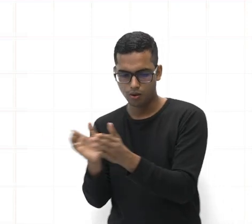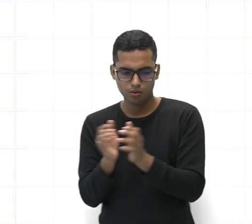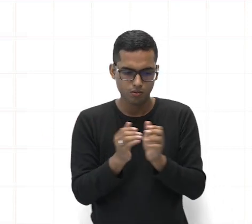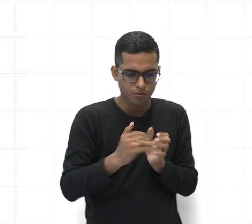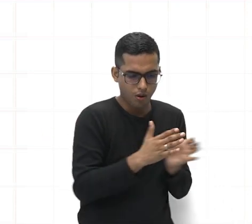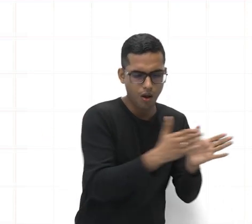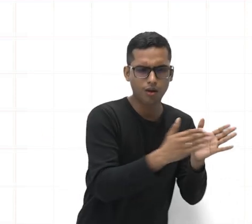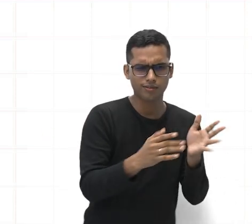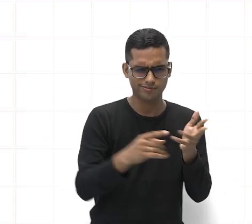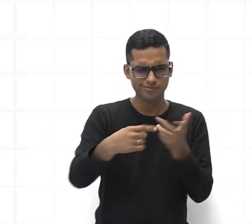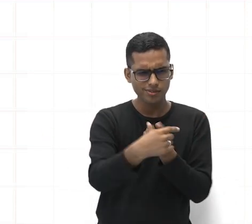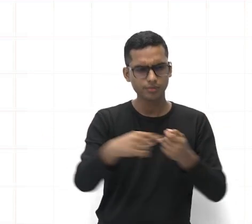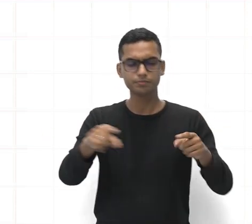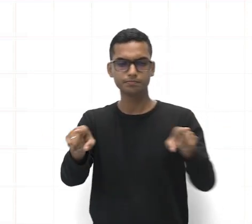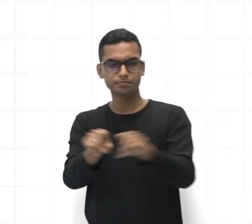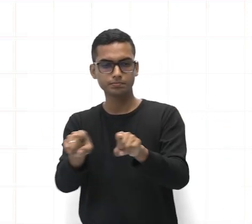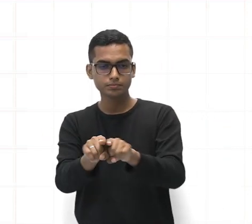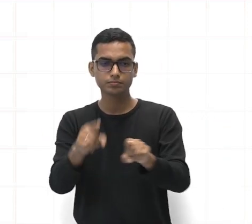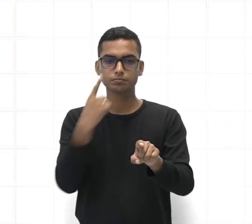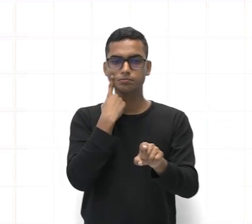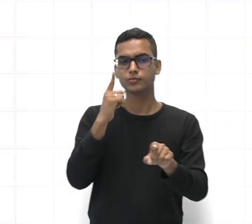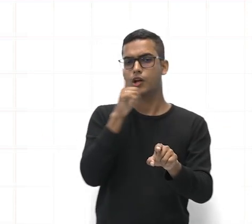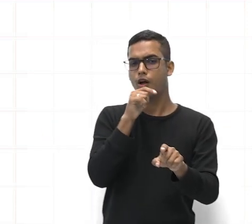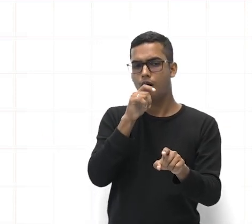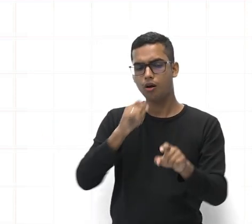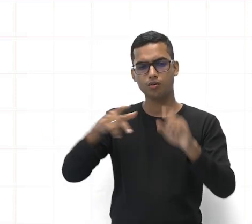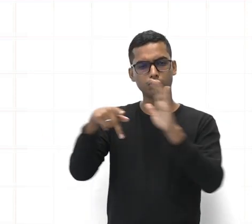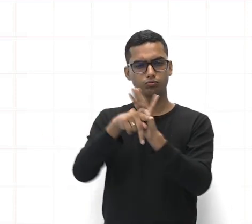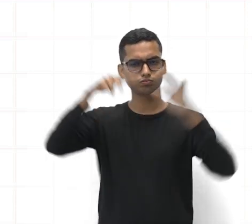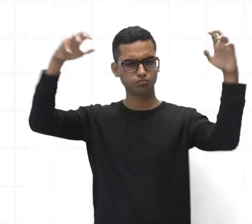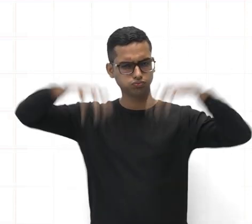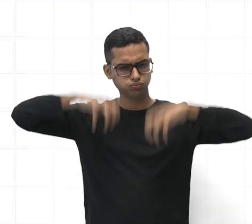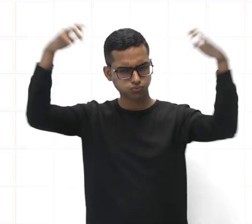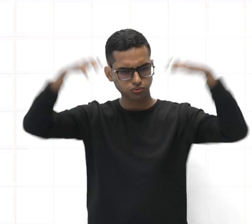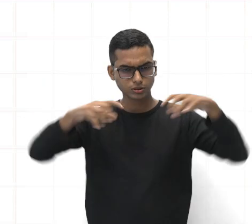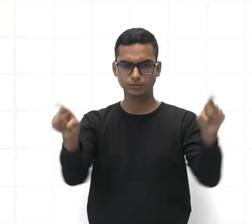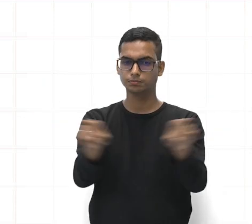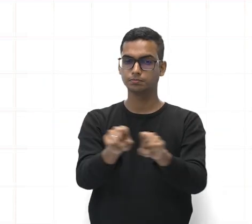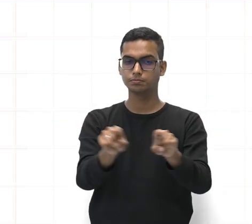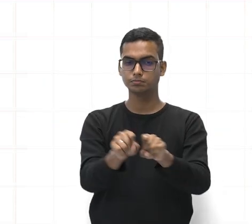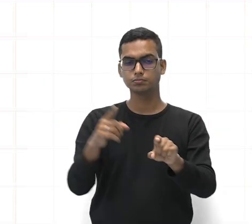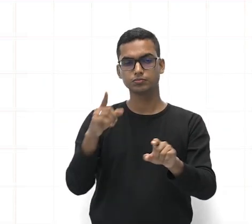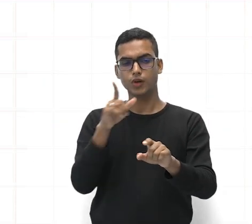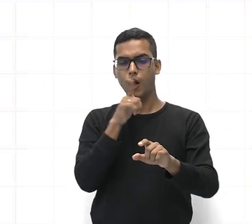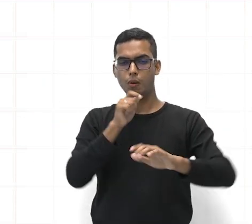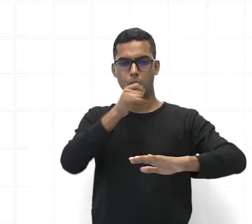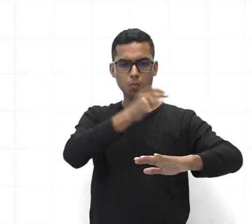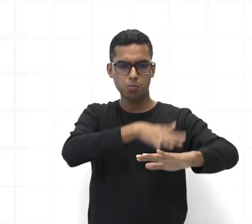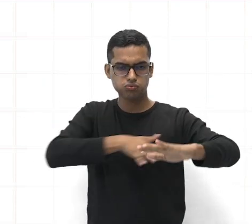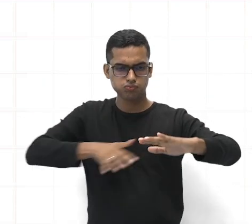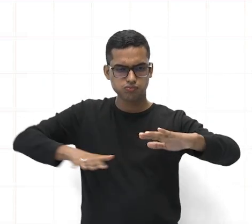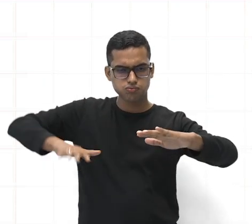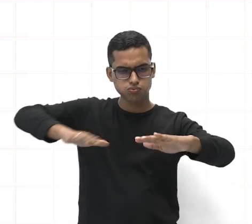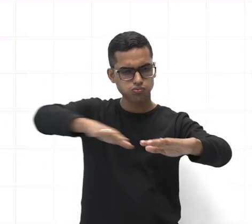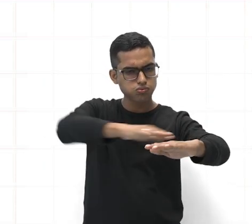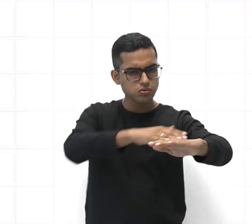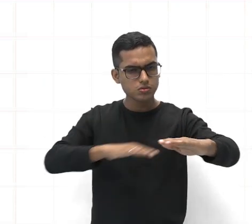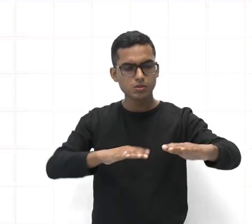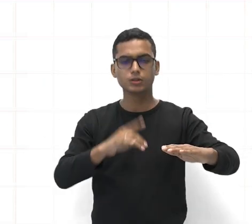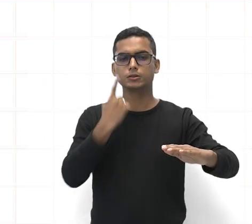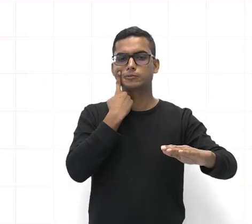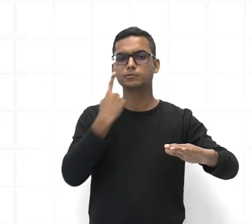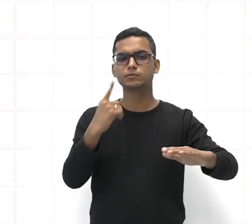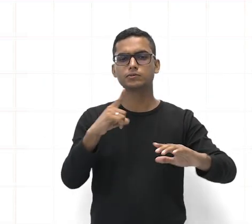rios subafluentes e também a água das chuvas. As bacias hidrográficas elas são delimitadas